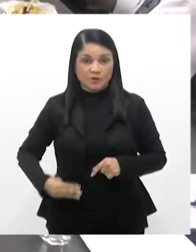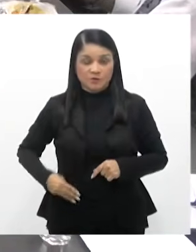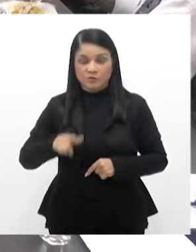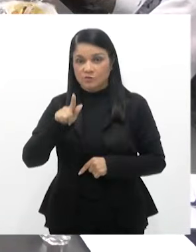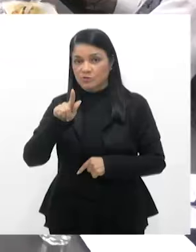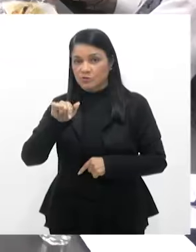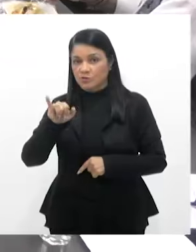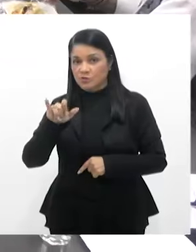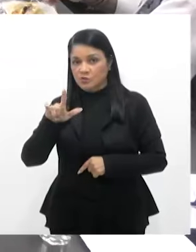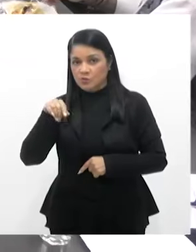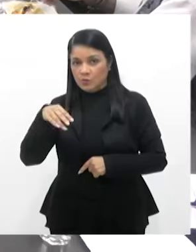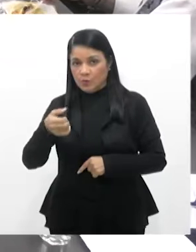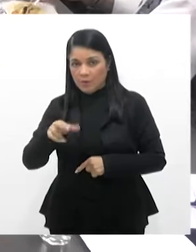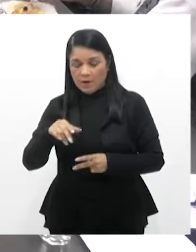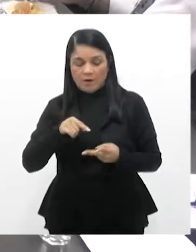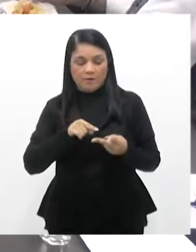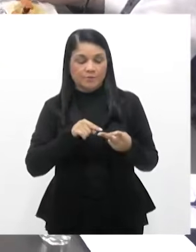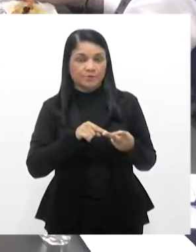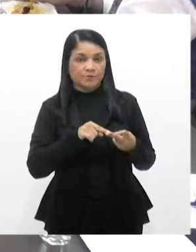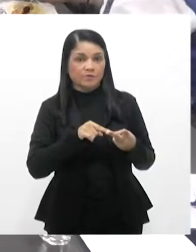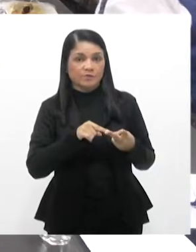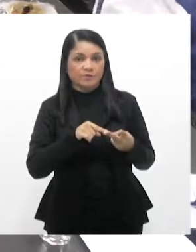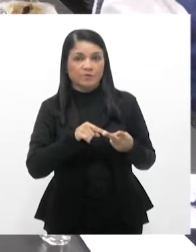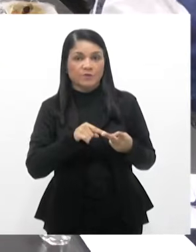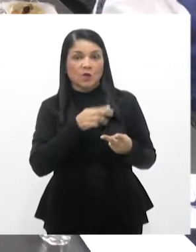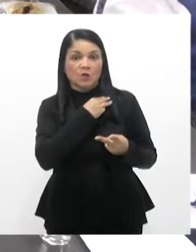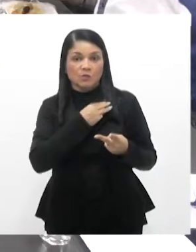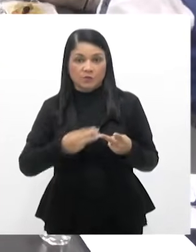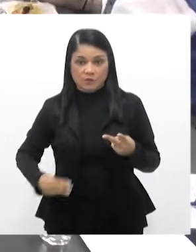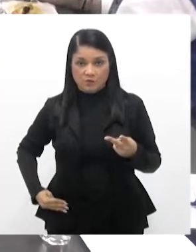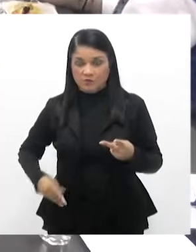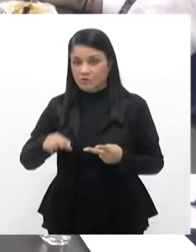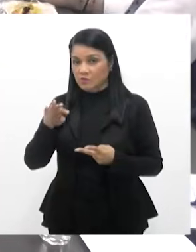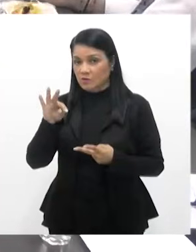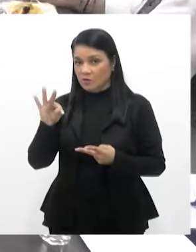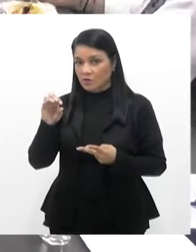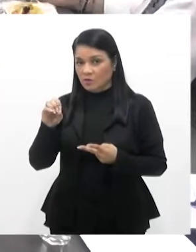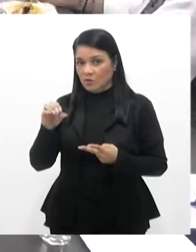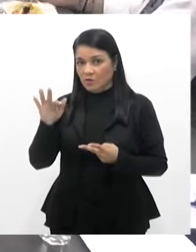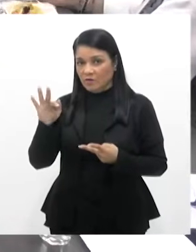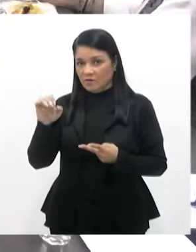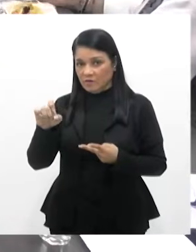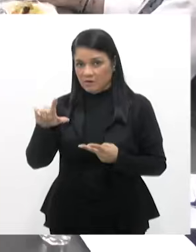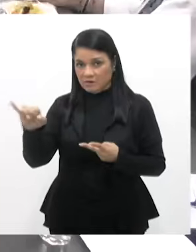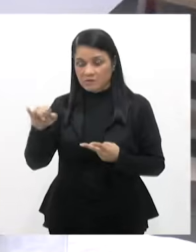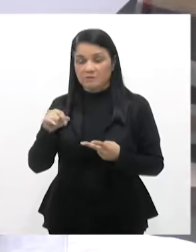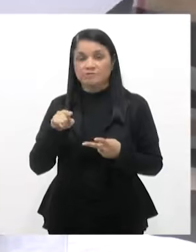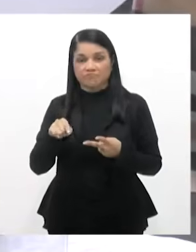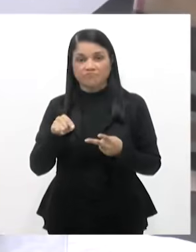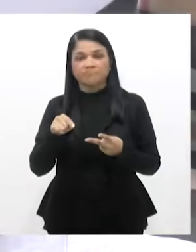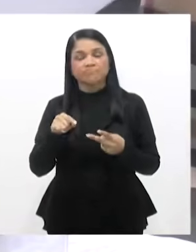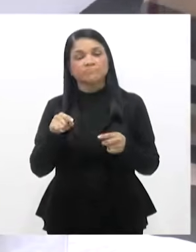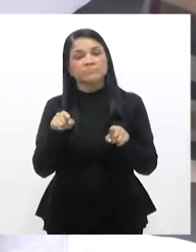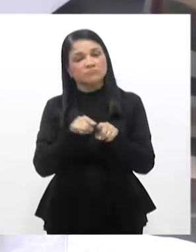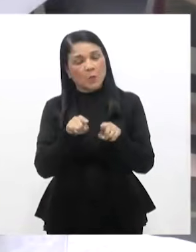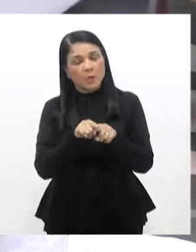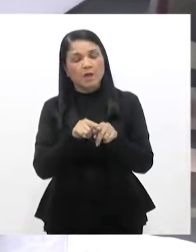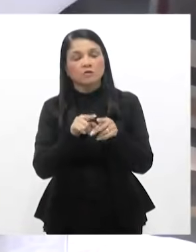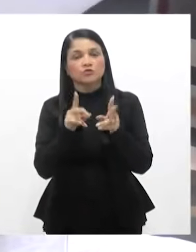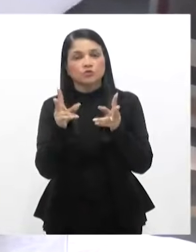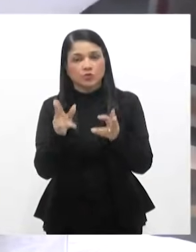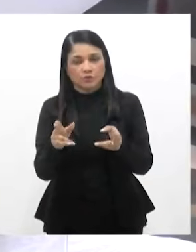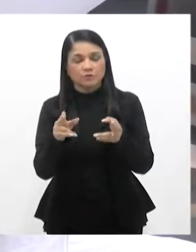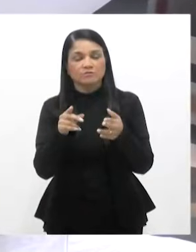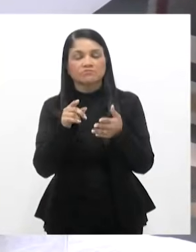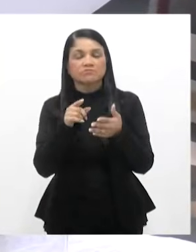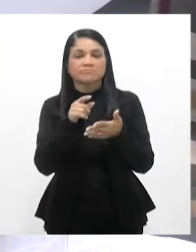Mendes quanto o ministro Toffoli fizeram essa menção. Vou ler